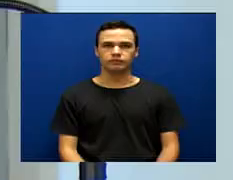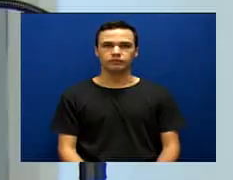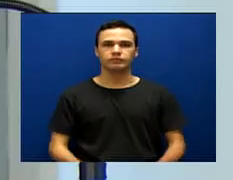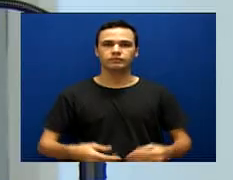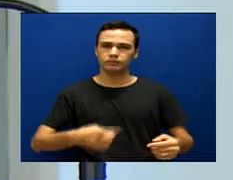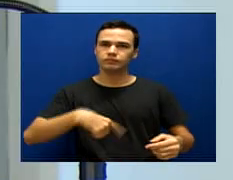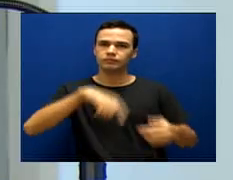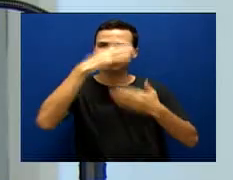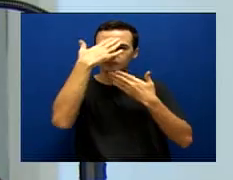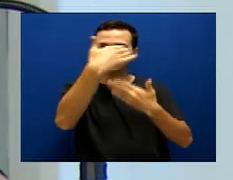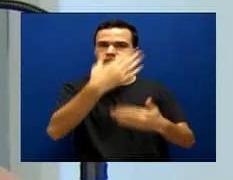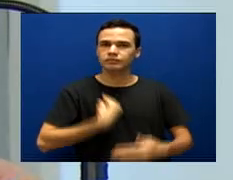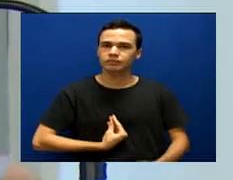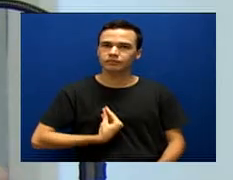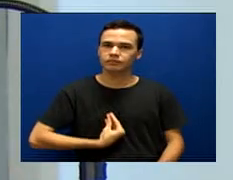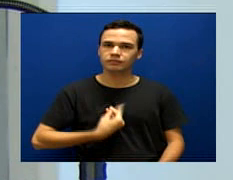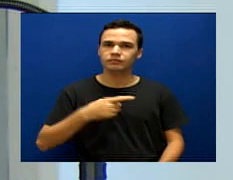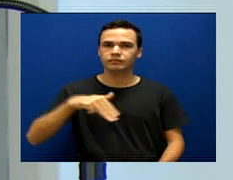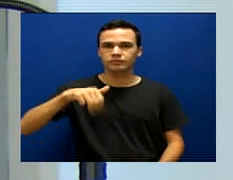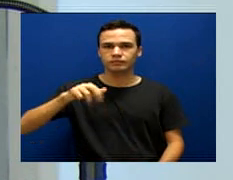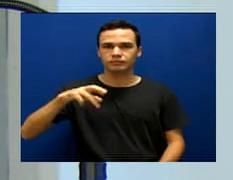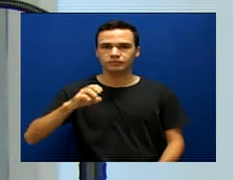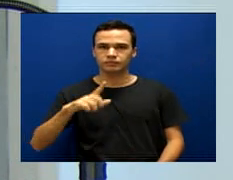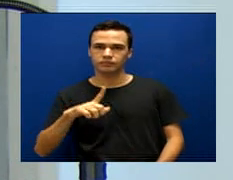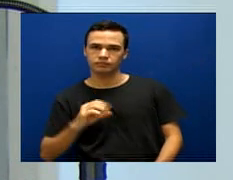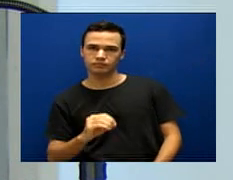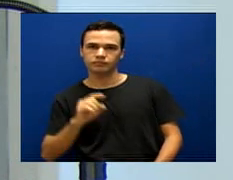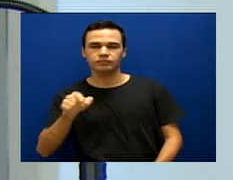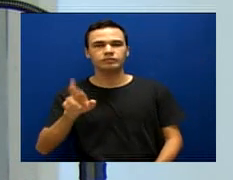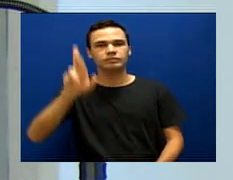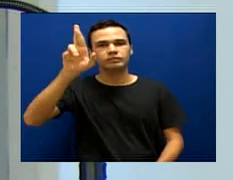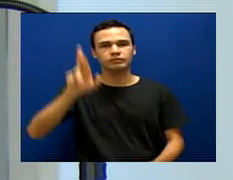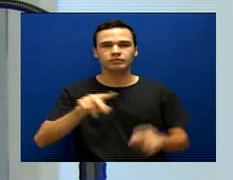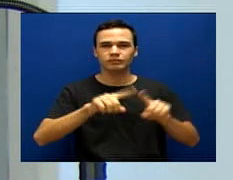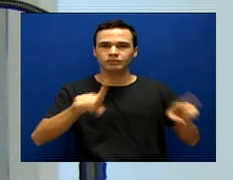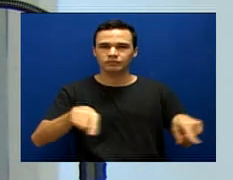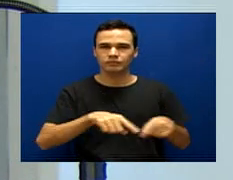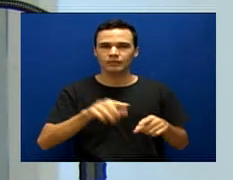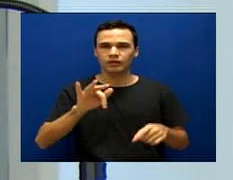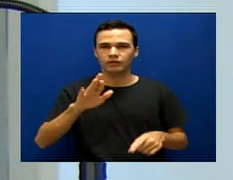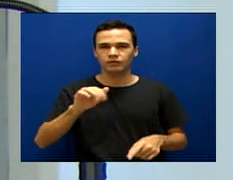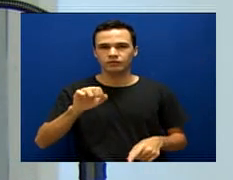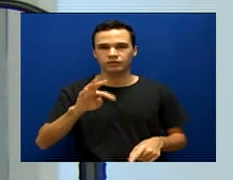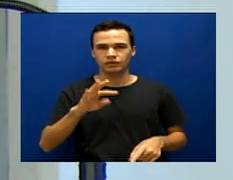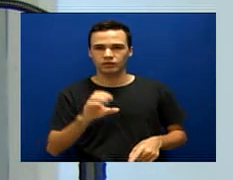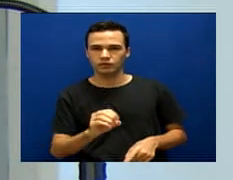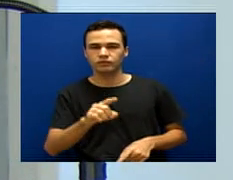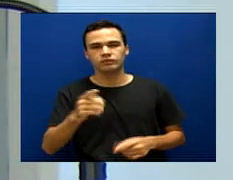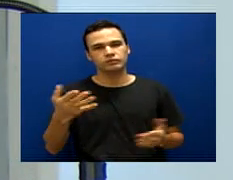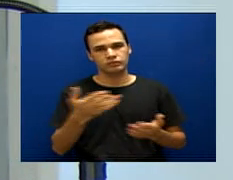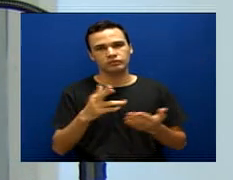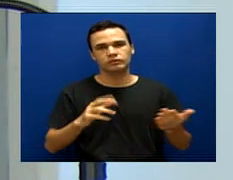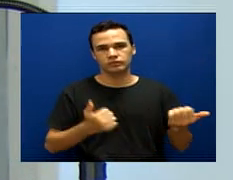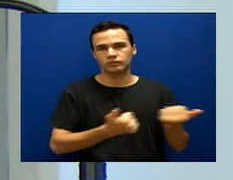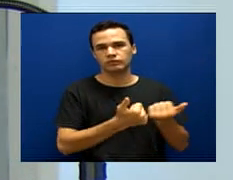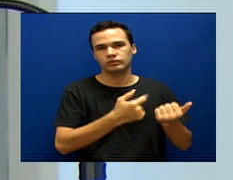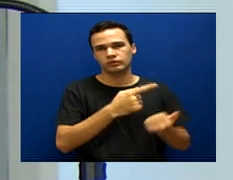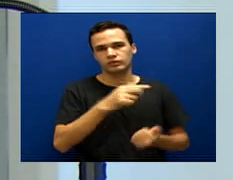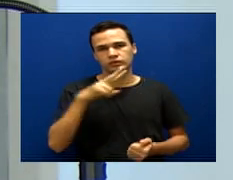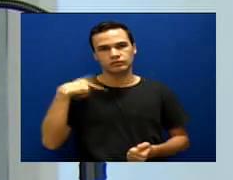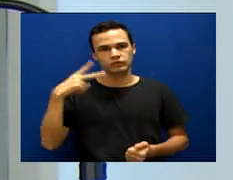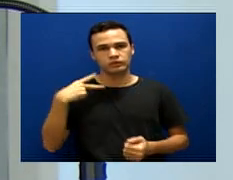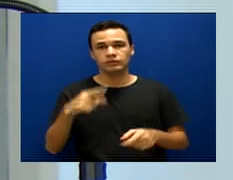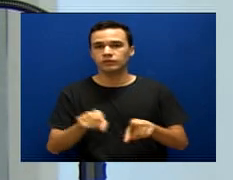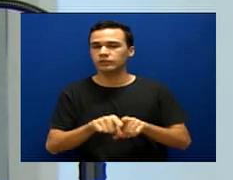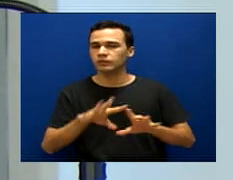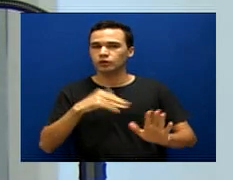Nós agradecemos as presenças do senhor Marcelo Machado, chefe de gabinete do vereador Fausto Pérez, neste ato representando o vereador, e